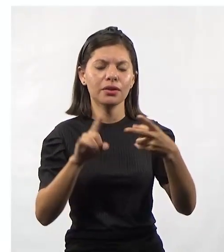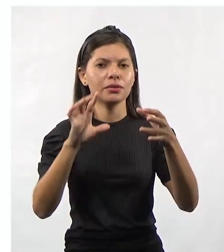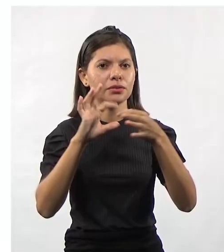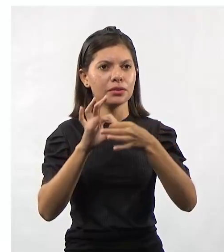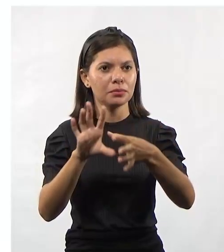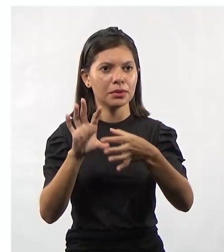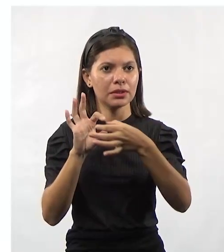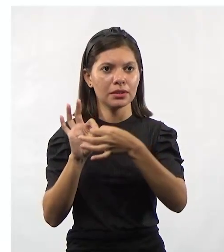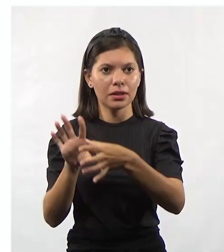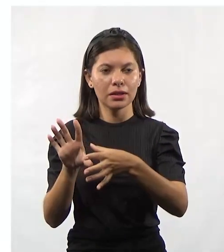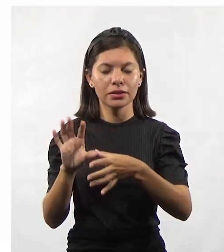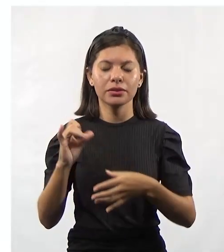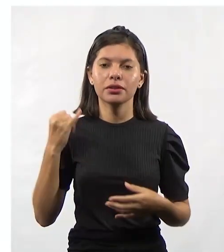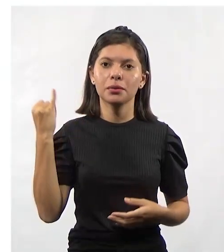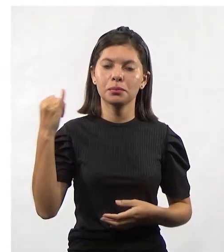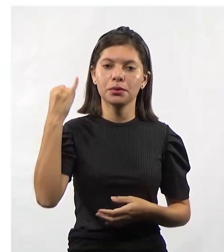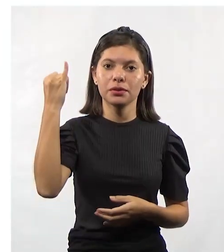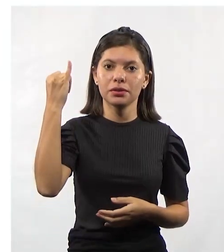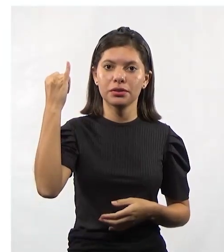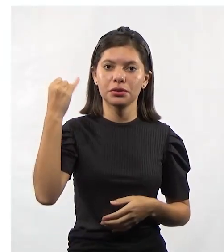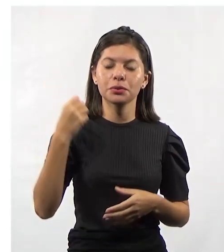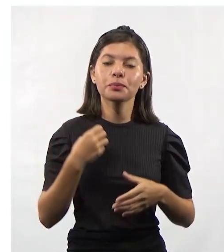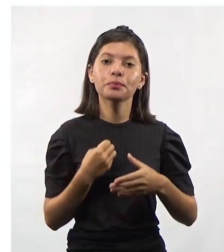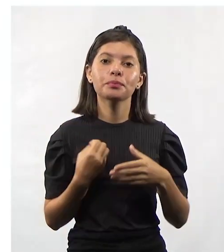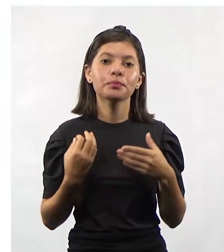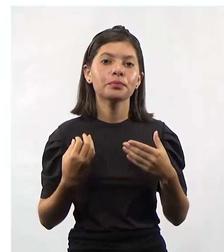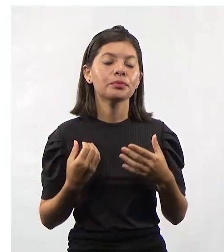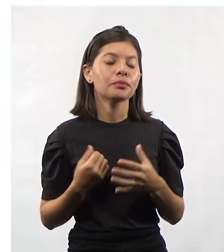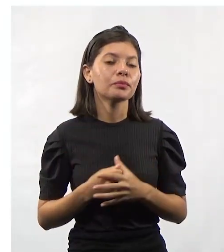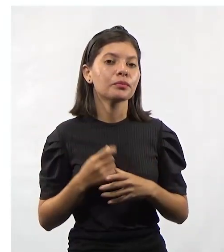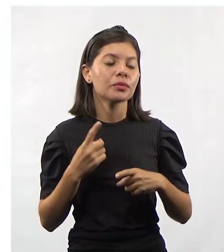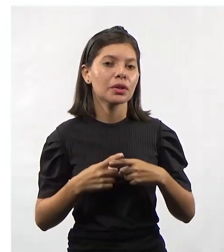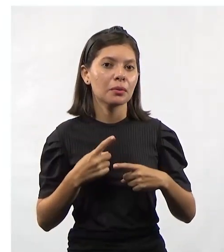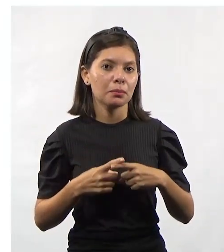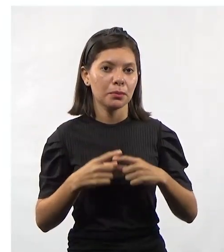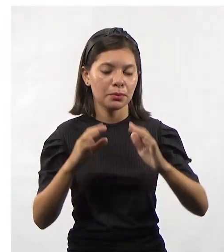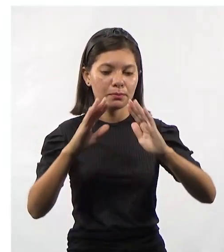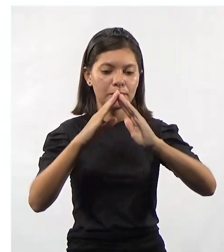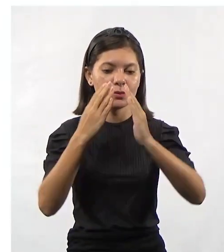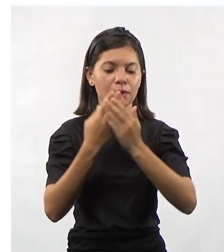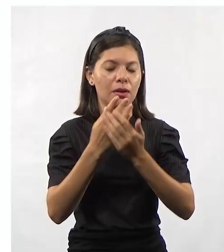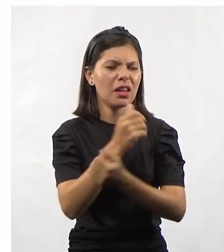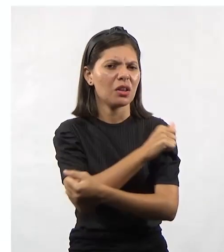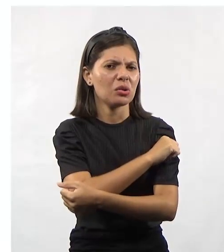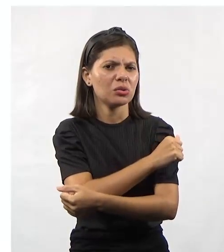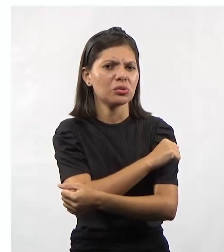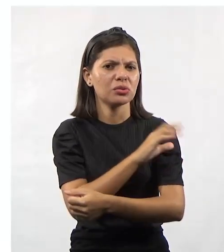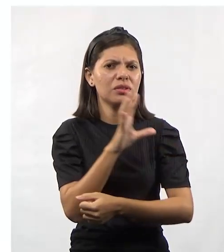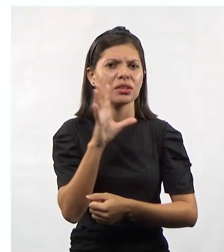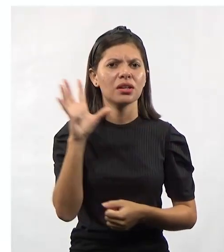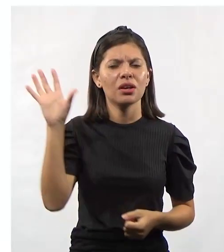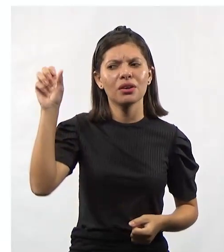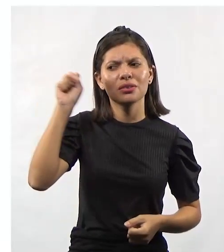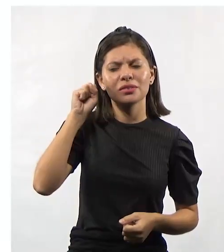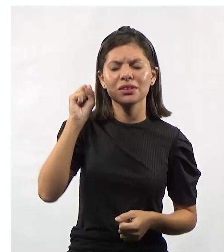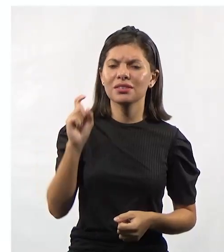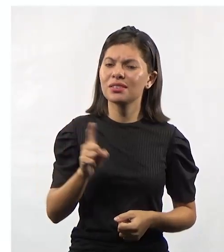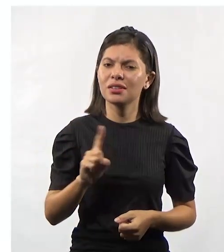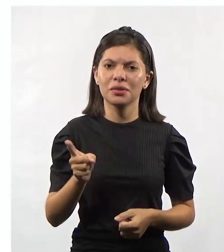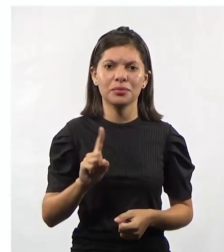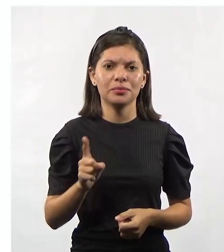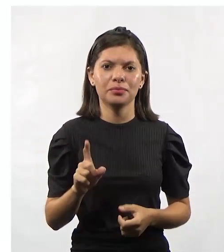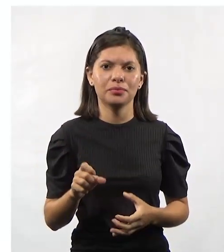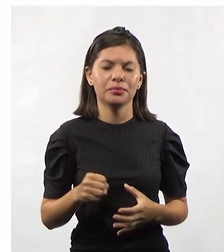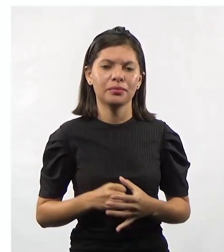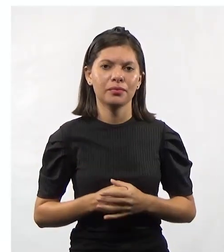liberdade, é bem importante, assim. Nas escolas, geralmente, os alunos, né, eles não são ouvidos, né? A